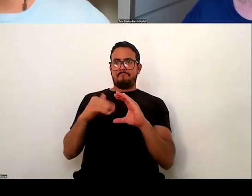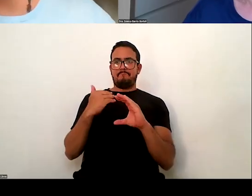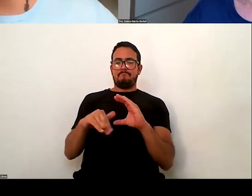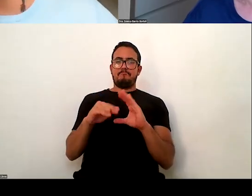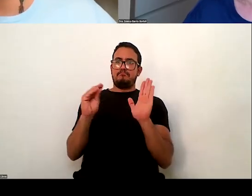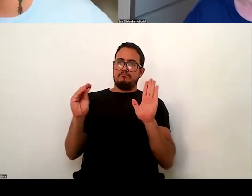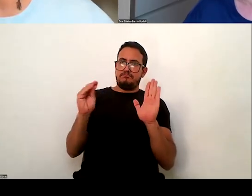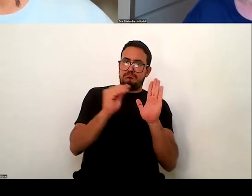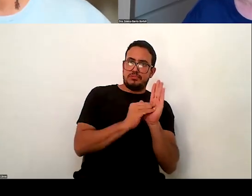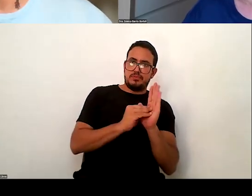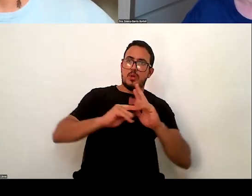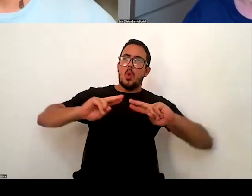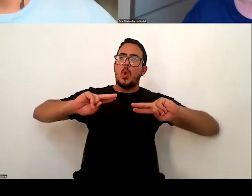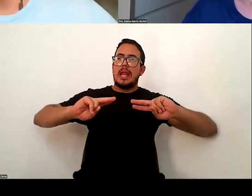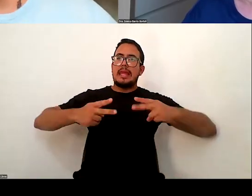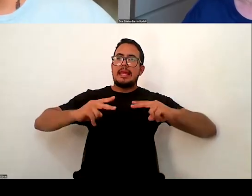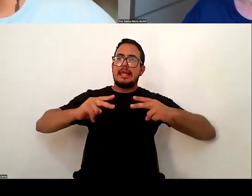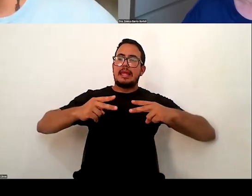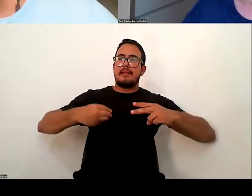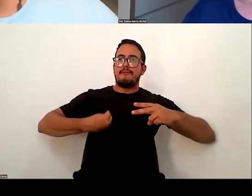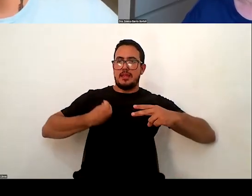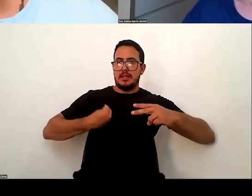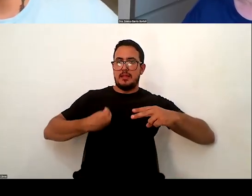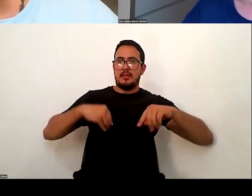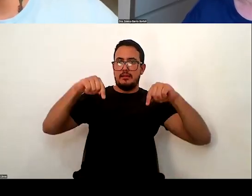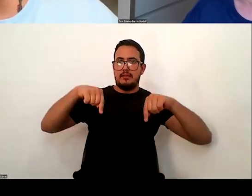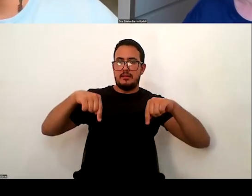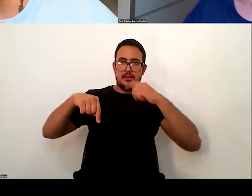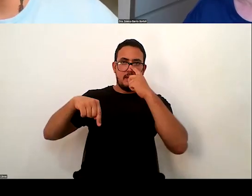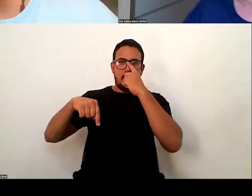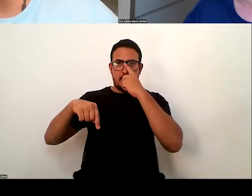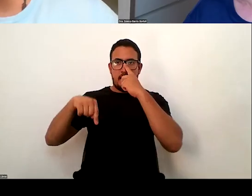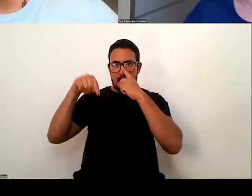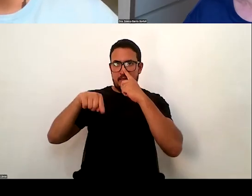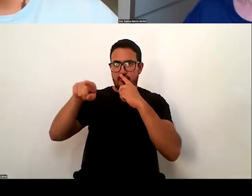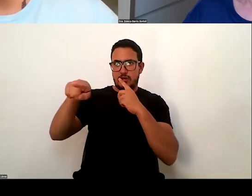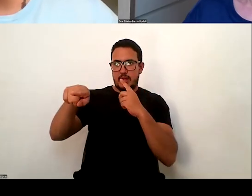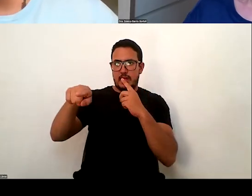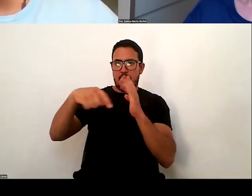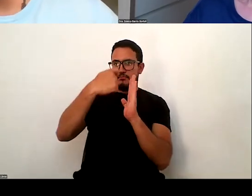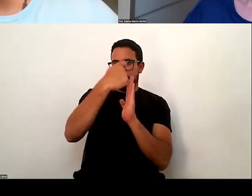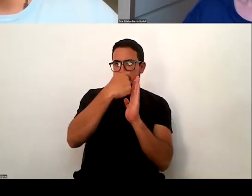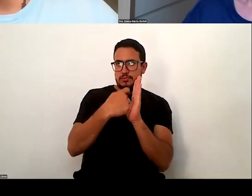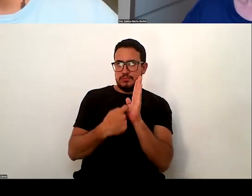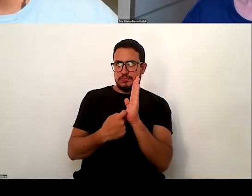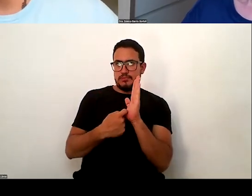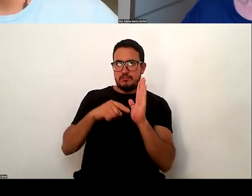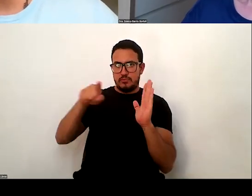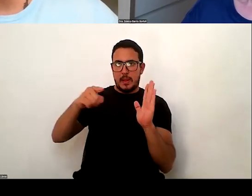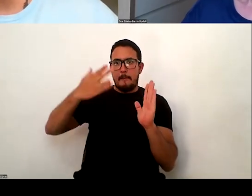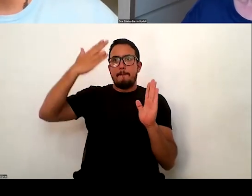como adicional de qualificação. Então, basta que vocês preencham o formulário de presença. Nós vamos colocar ele aqui ao